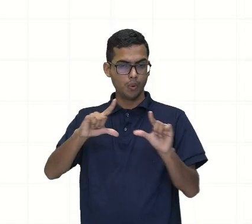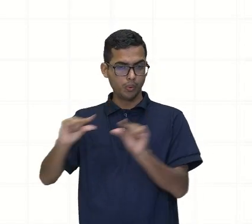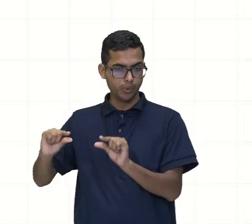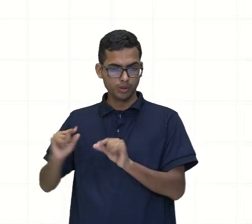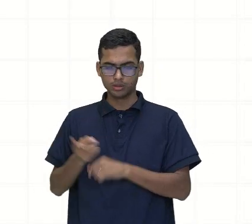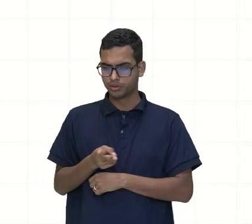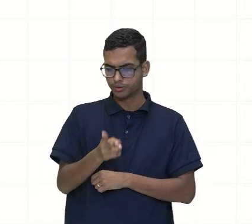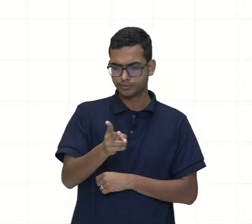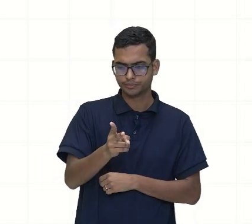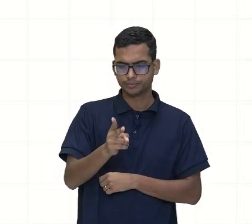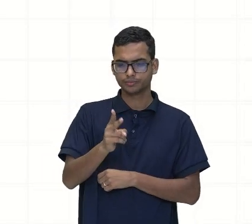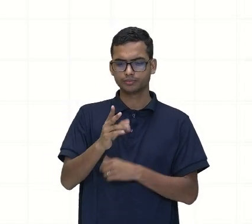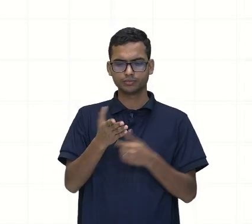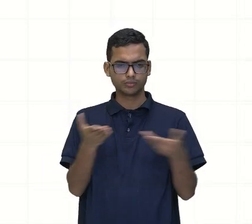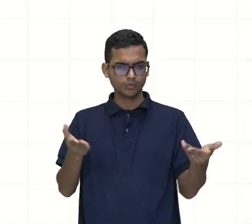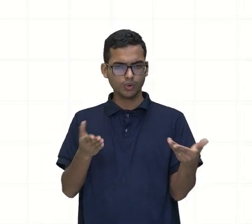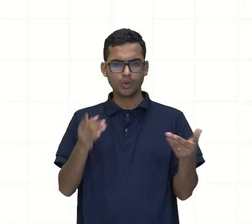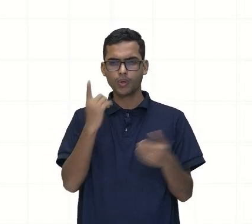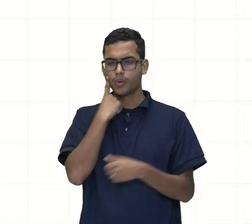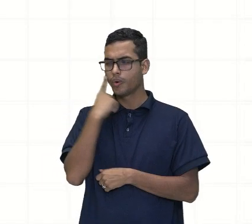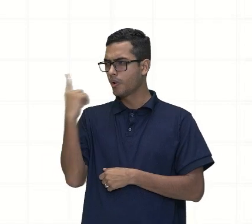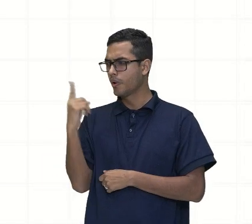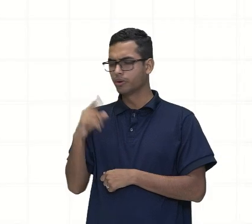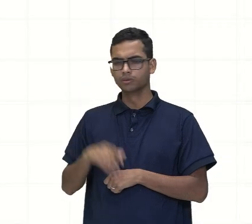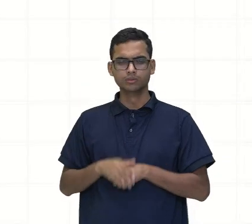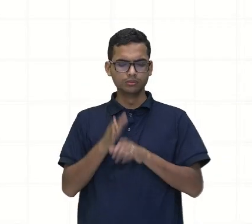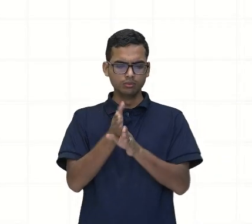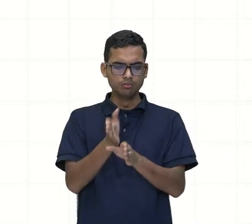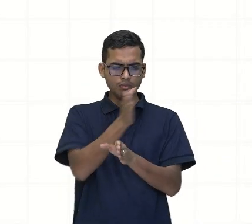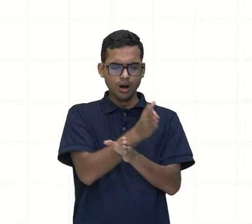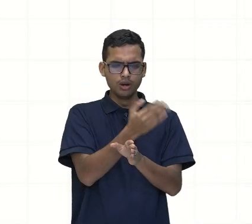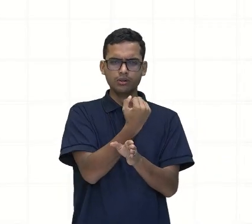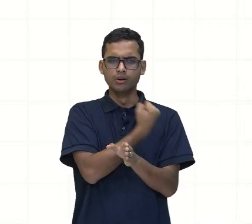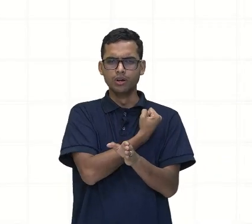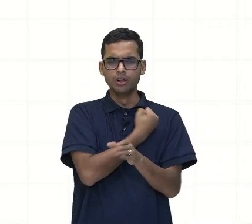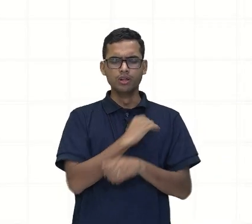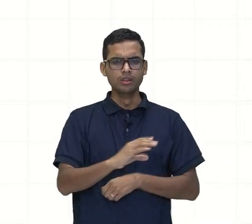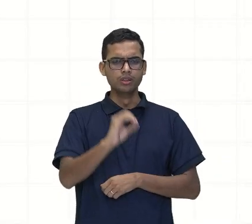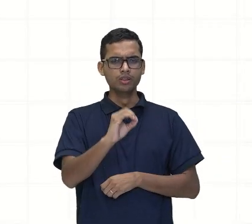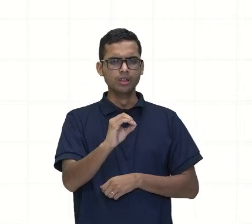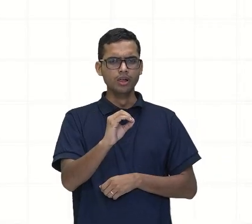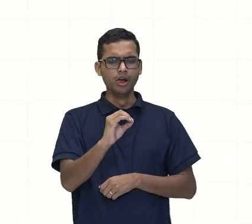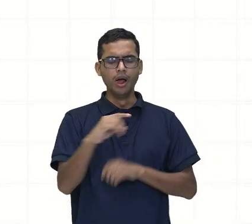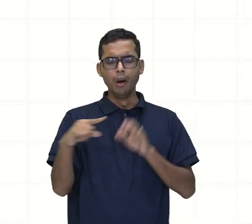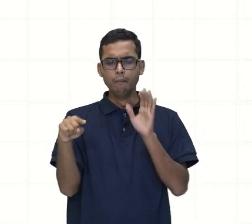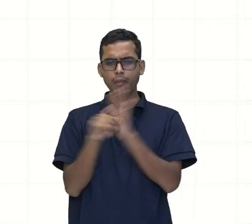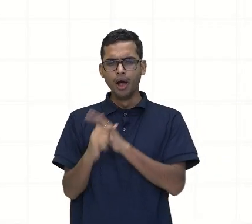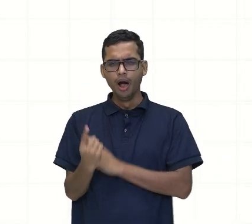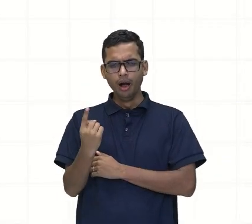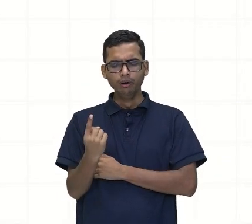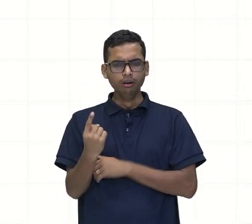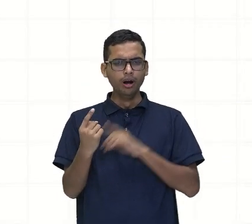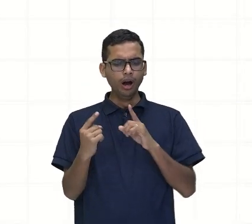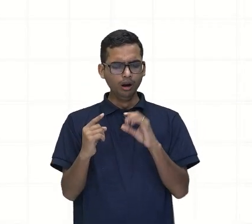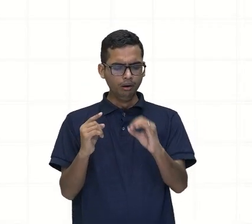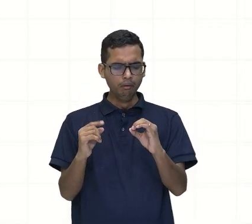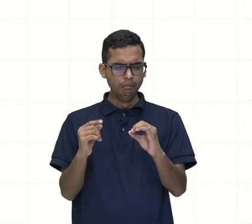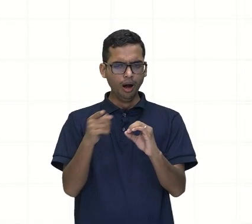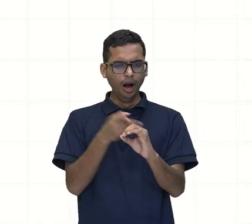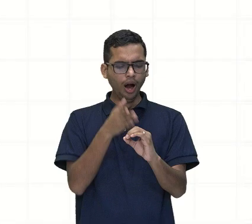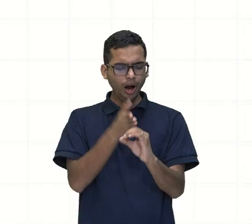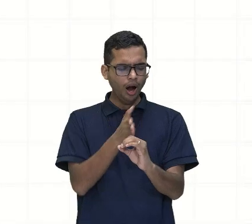para o sucessor. Quem é o sucessor do menos 1? É o zero, é o número que vem depois